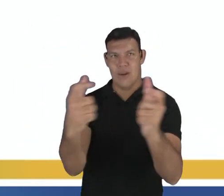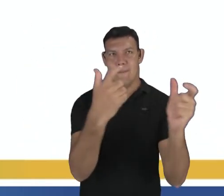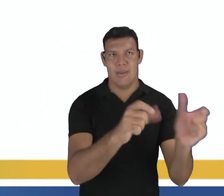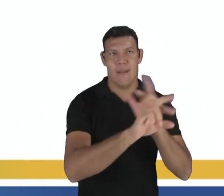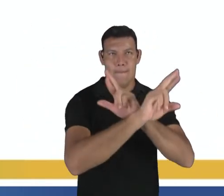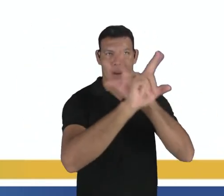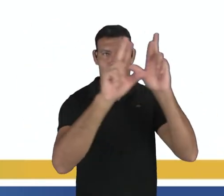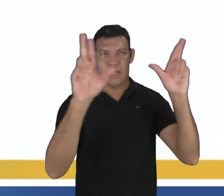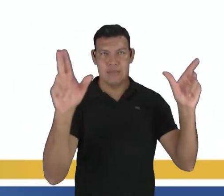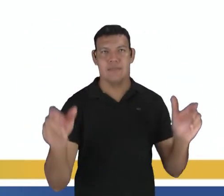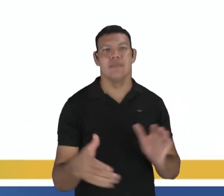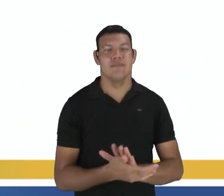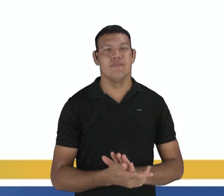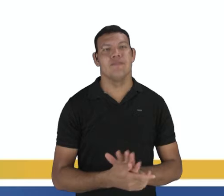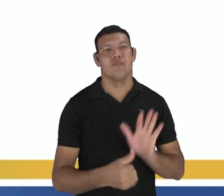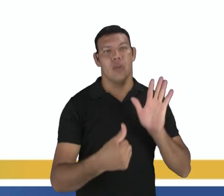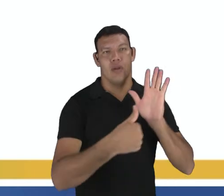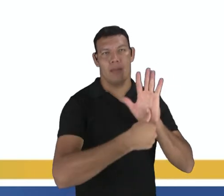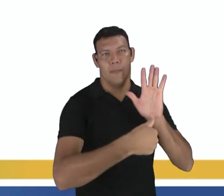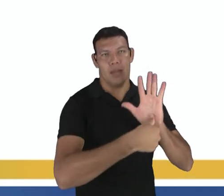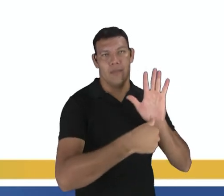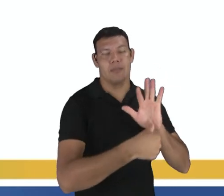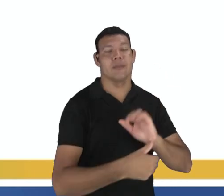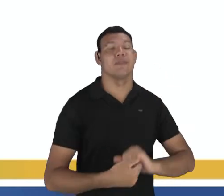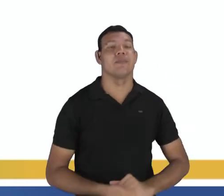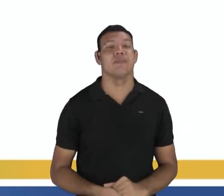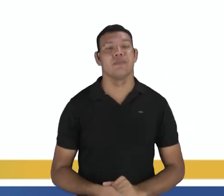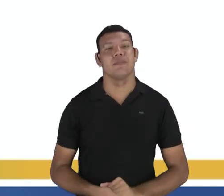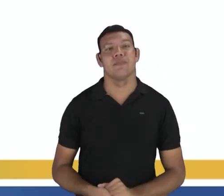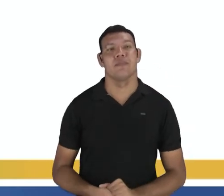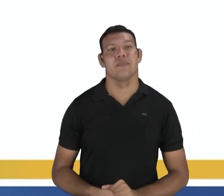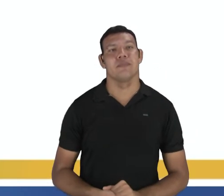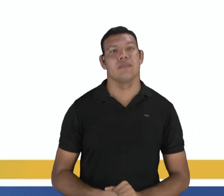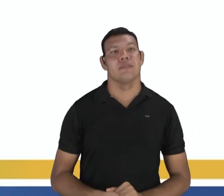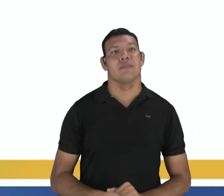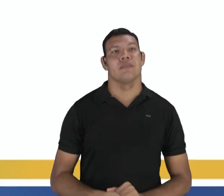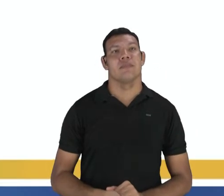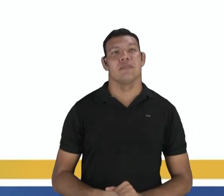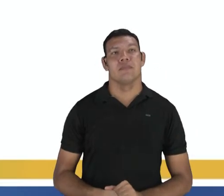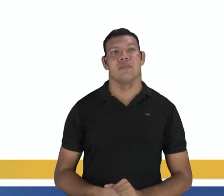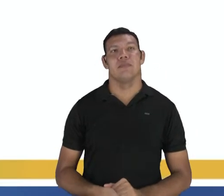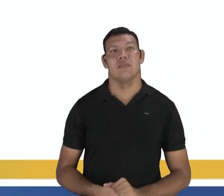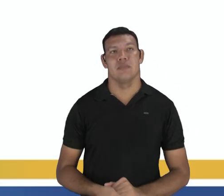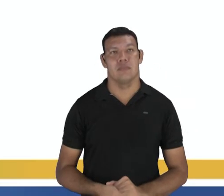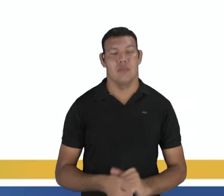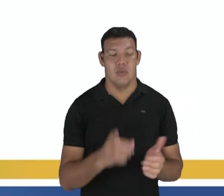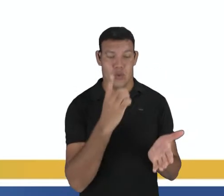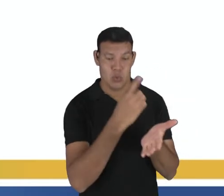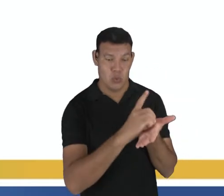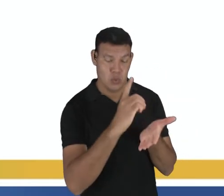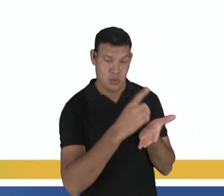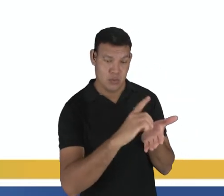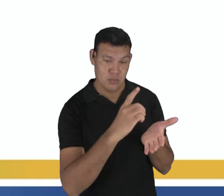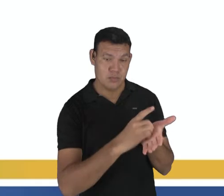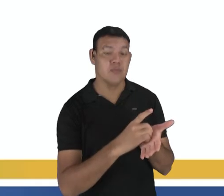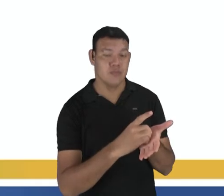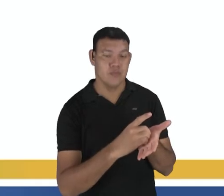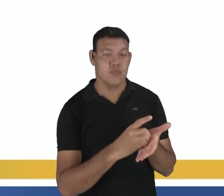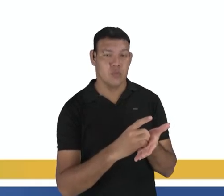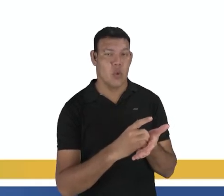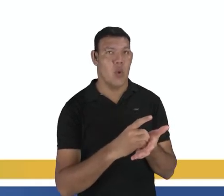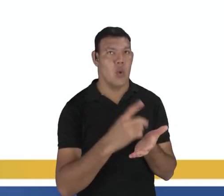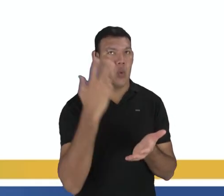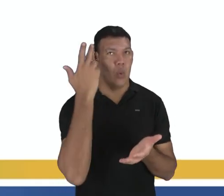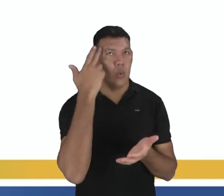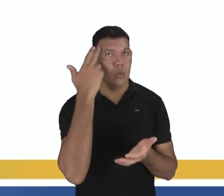cenários diferentes nas impressões digitais. O dicionário padrão da língua